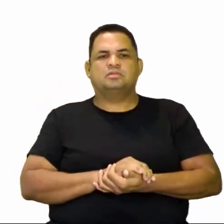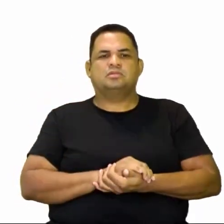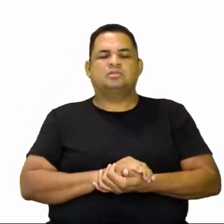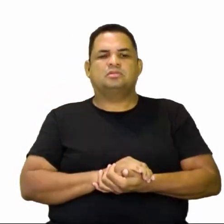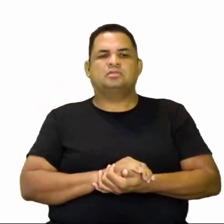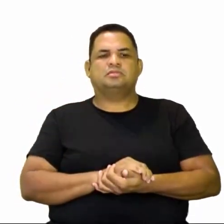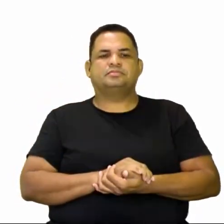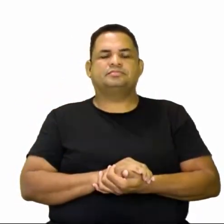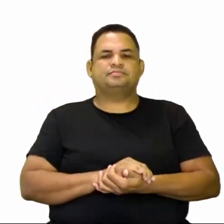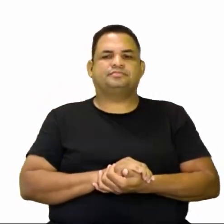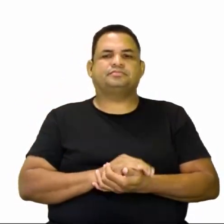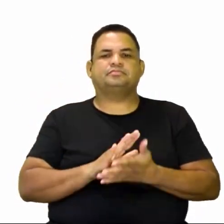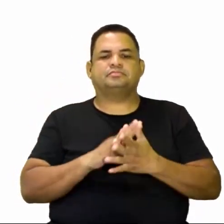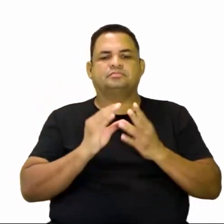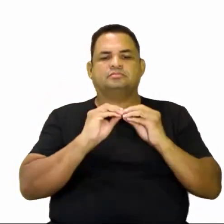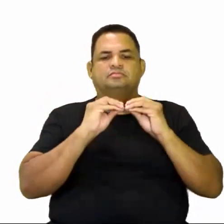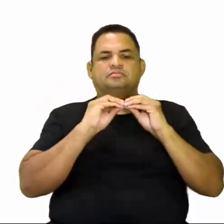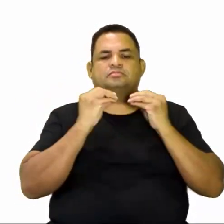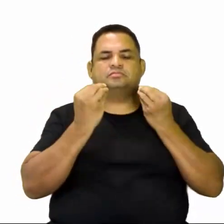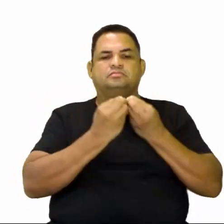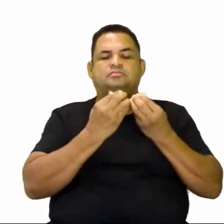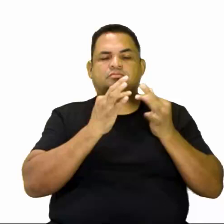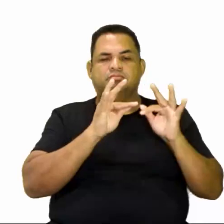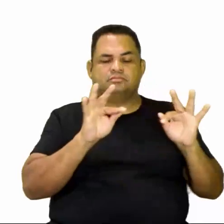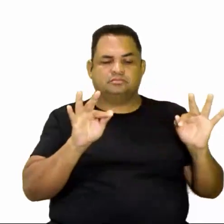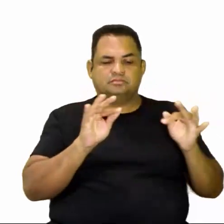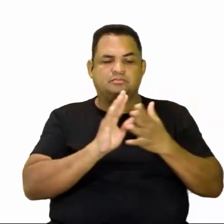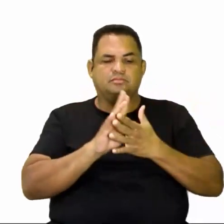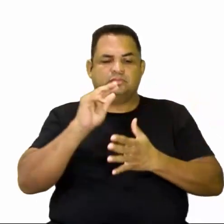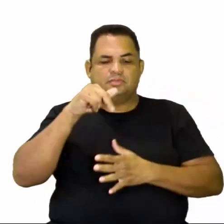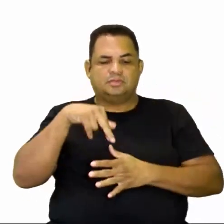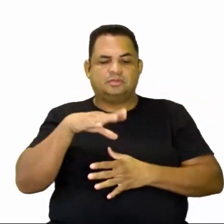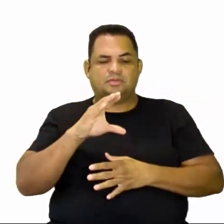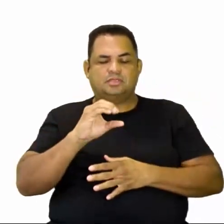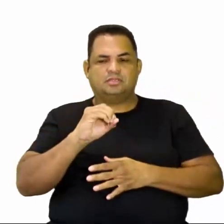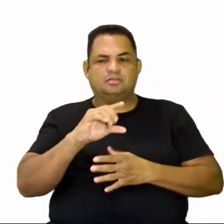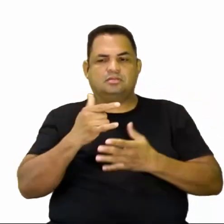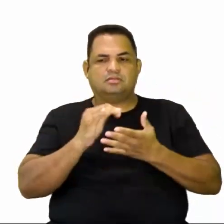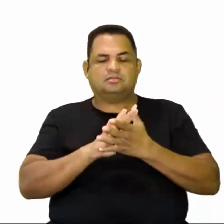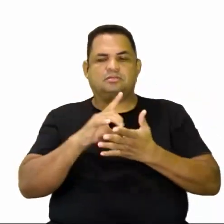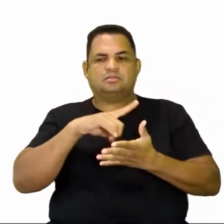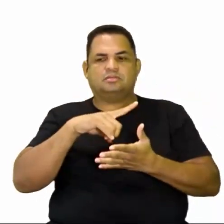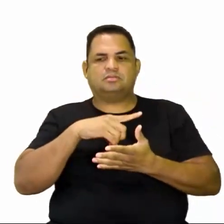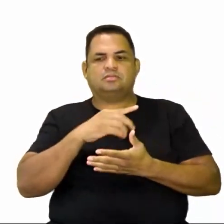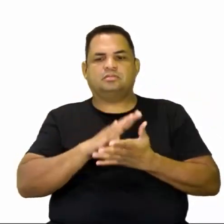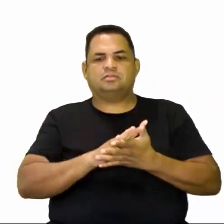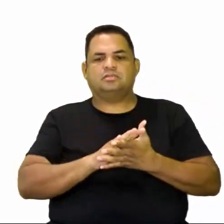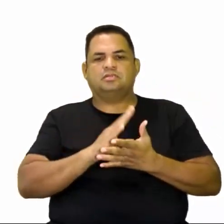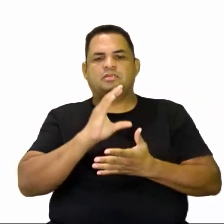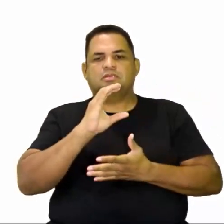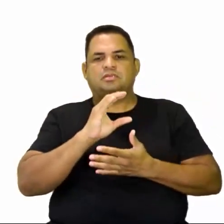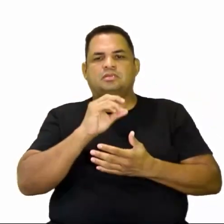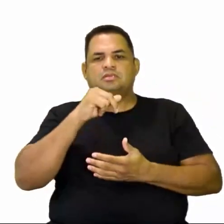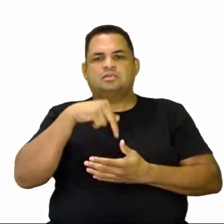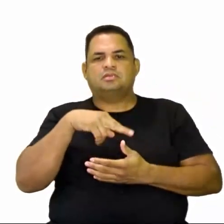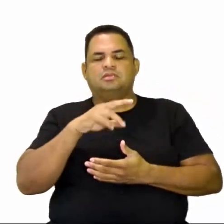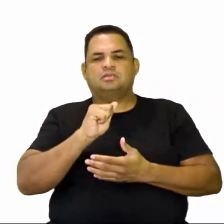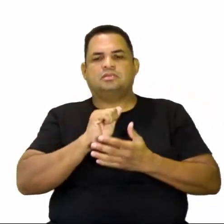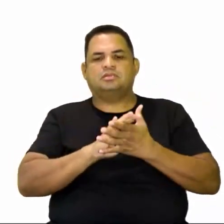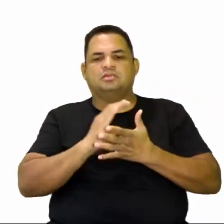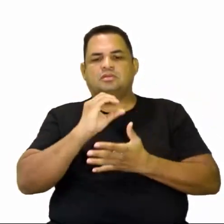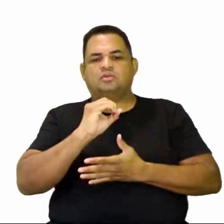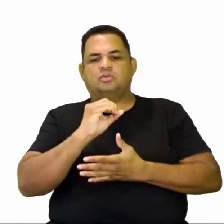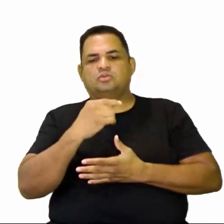tem H, substância simples, e NaOH é composta porque tem sódio, tem